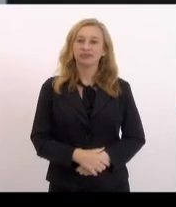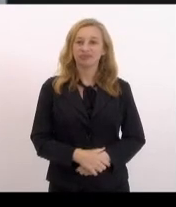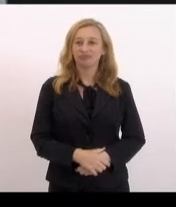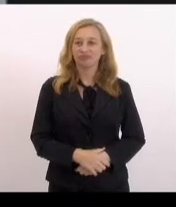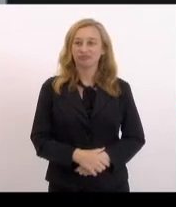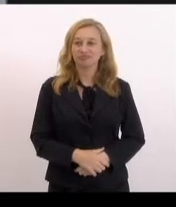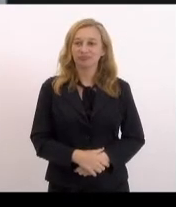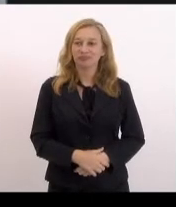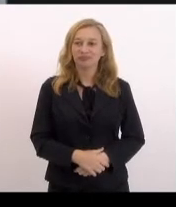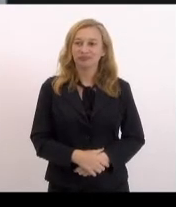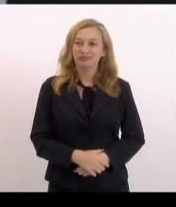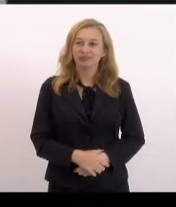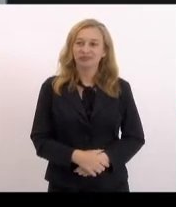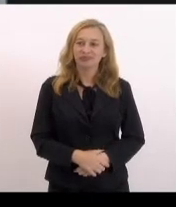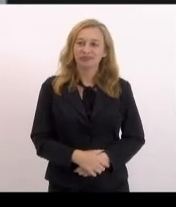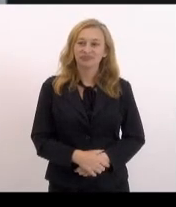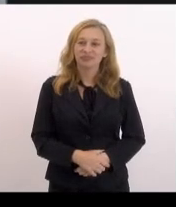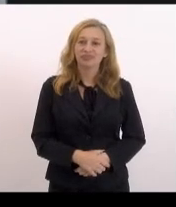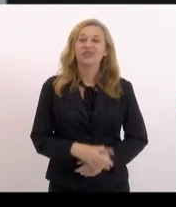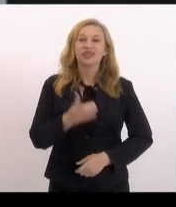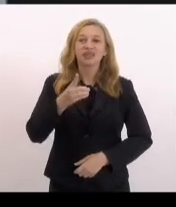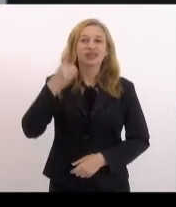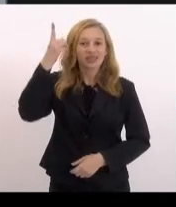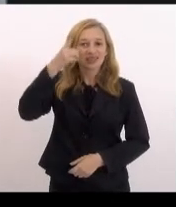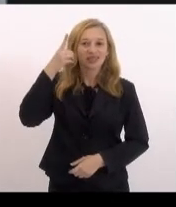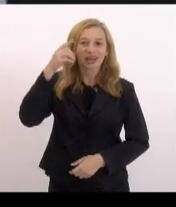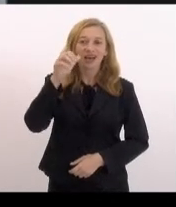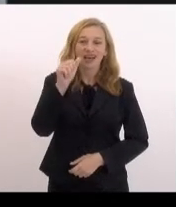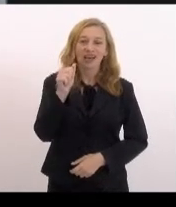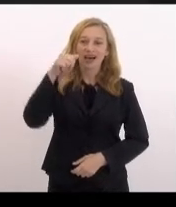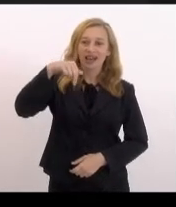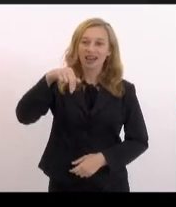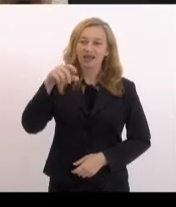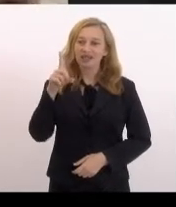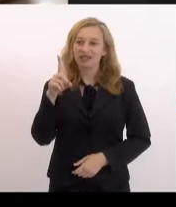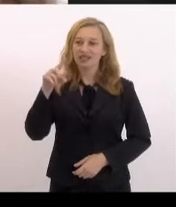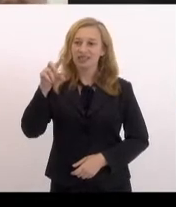Deputado Anderson. Ok, Anderson Moraes.